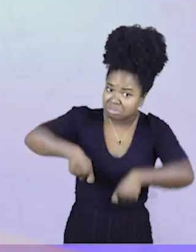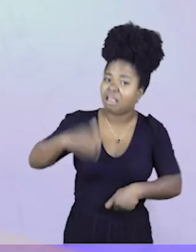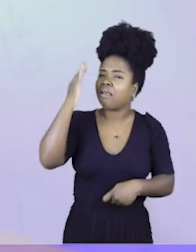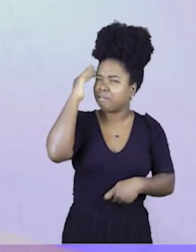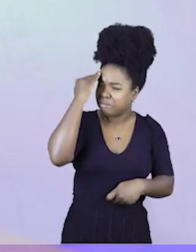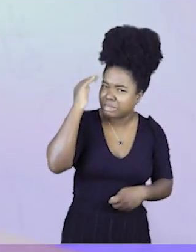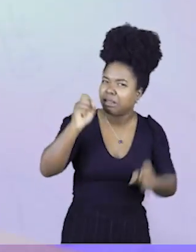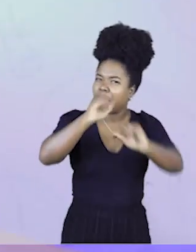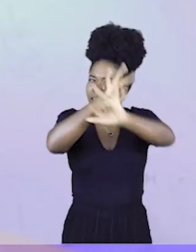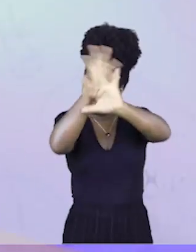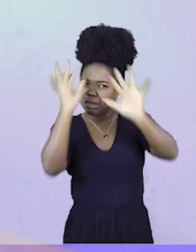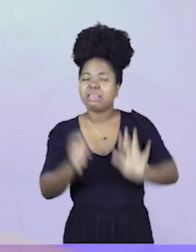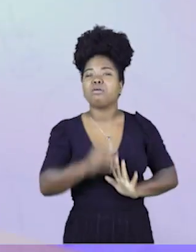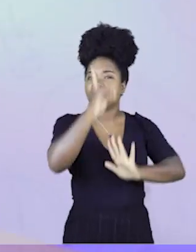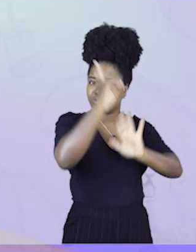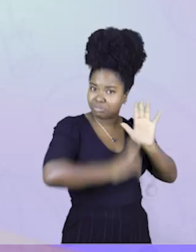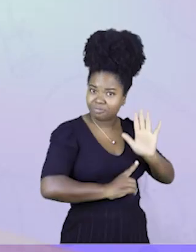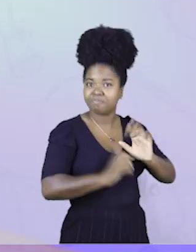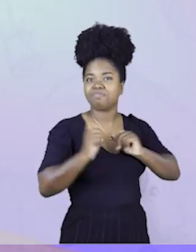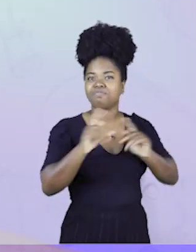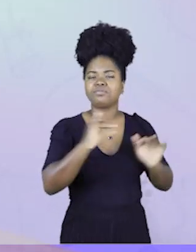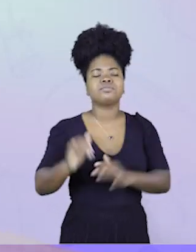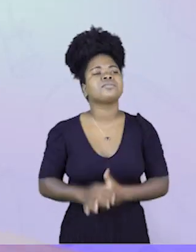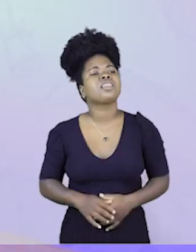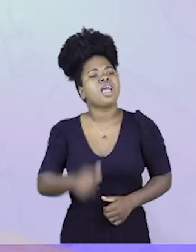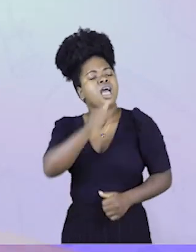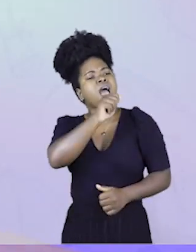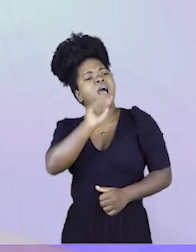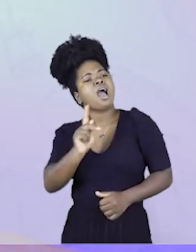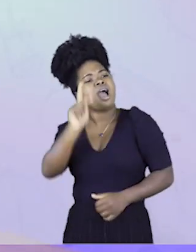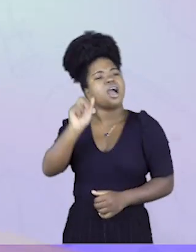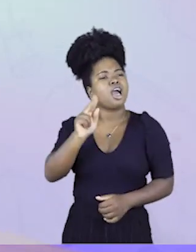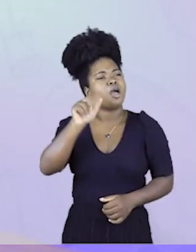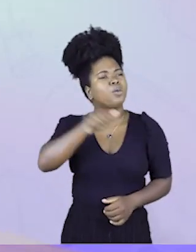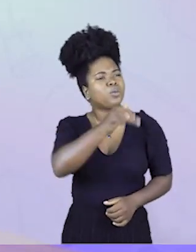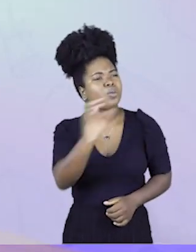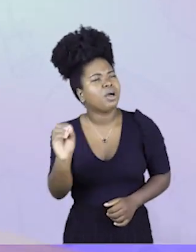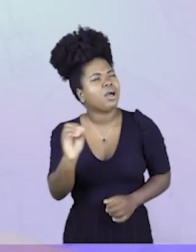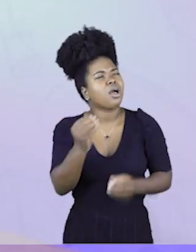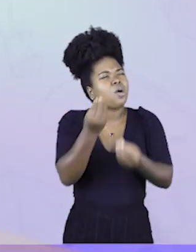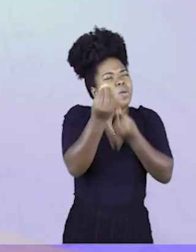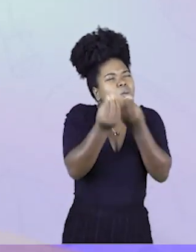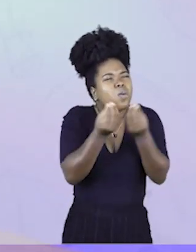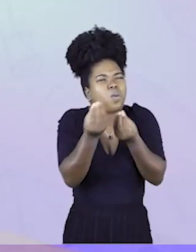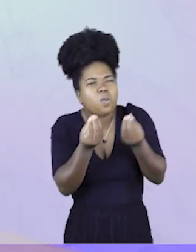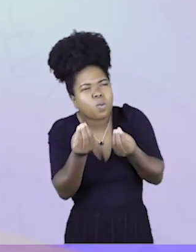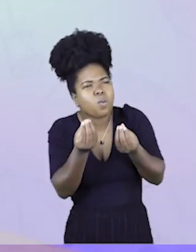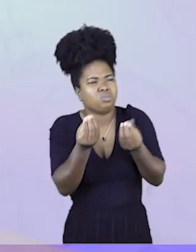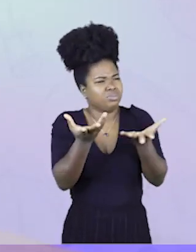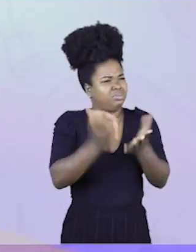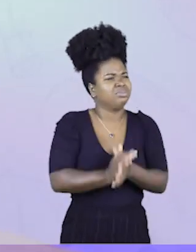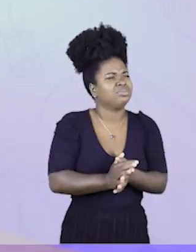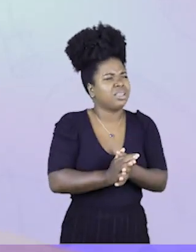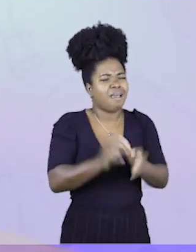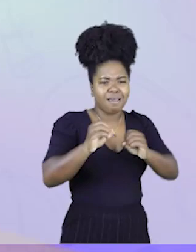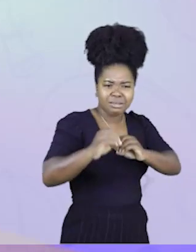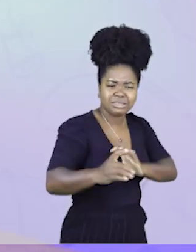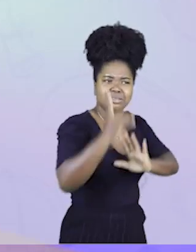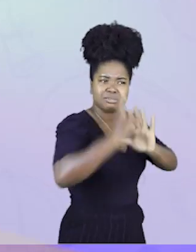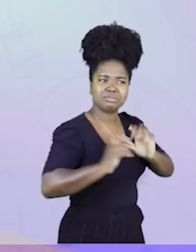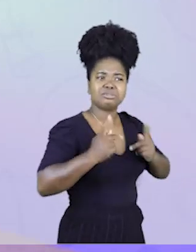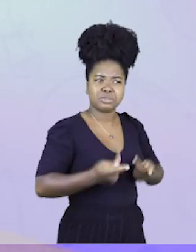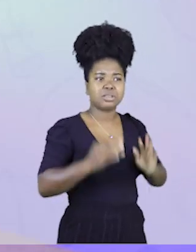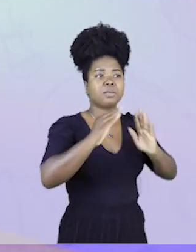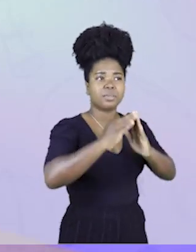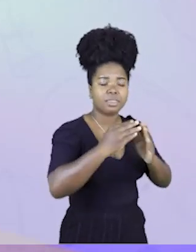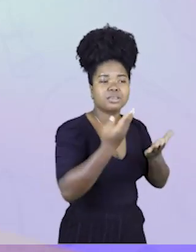muito importante mesmo. Cauã, como a pauta dos direitos humanos é abordada em sua escola, né? E como esse tema ganhou